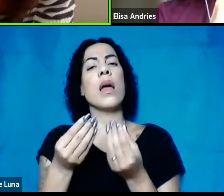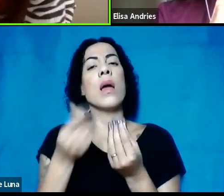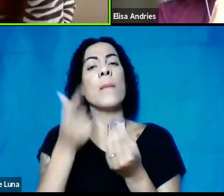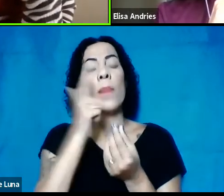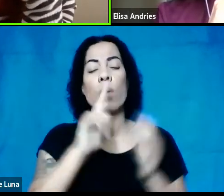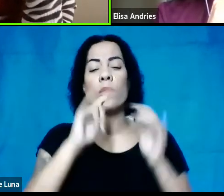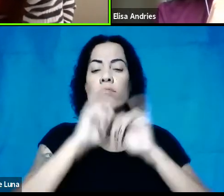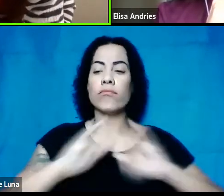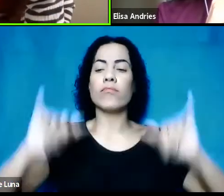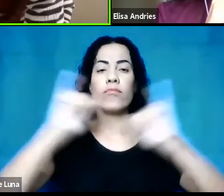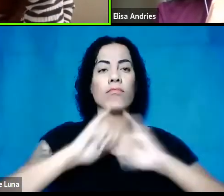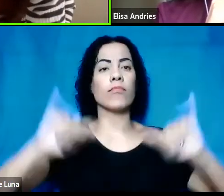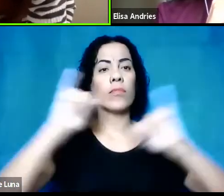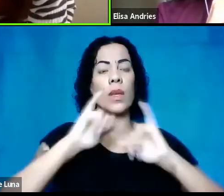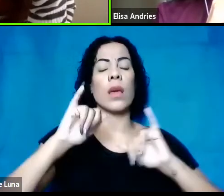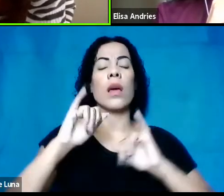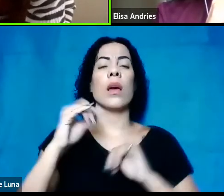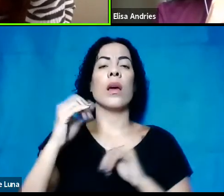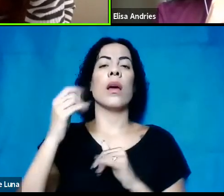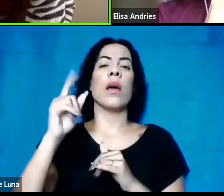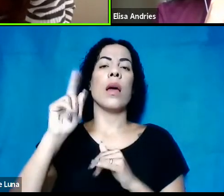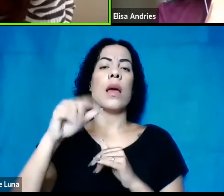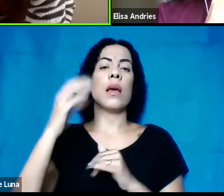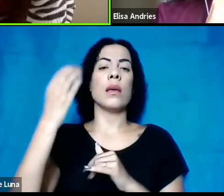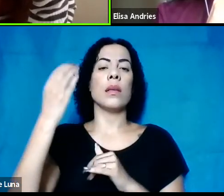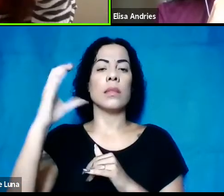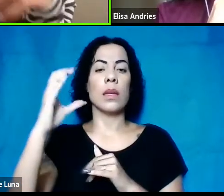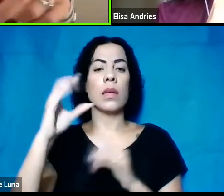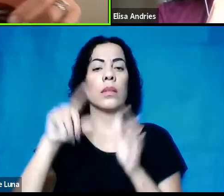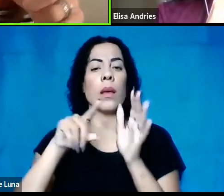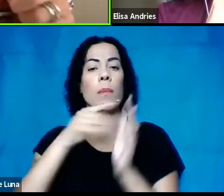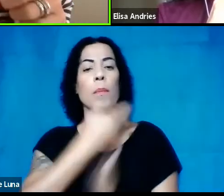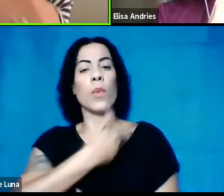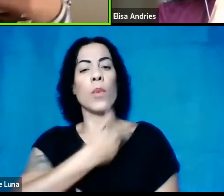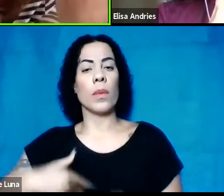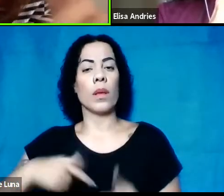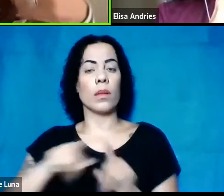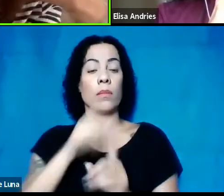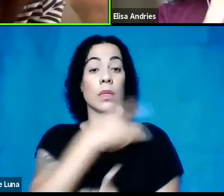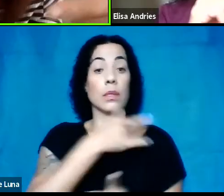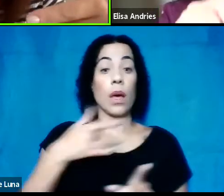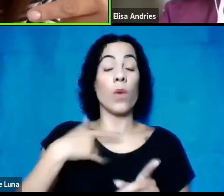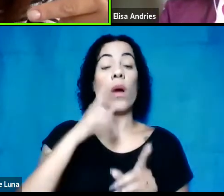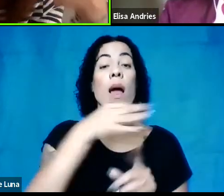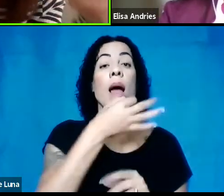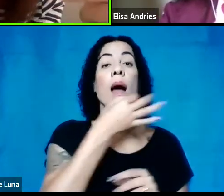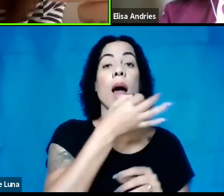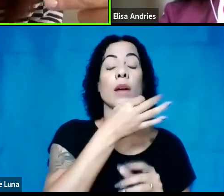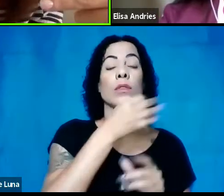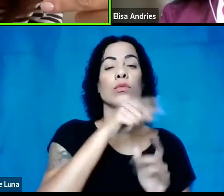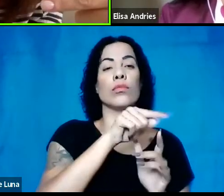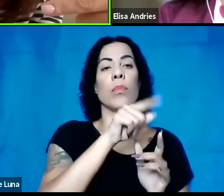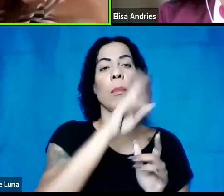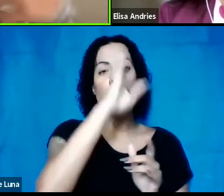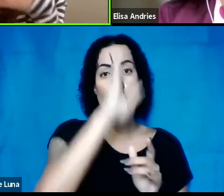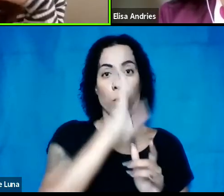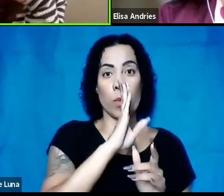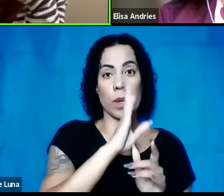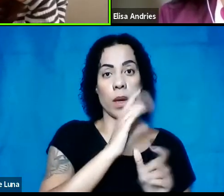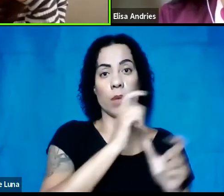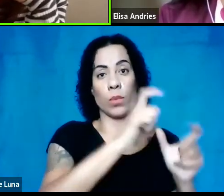saúde junto a rádios comunitárias no interior do país, né? Temos, então, um tema bem relevante aqui, que é o tema do território.